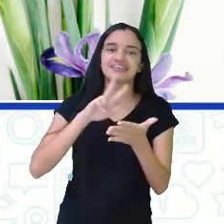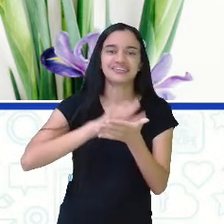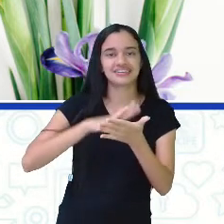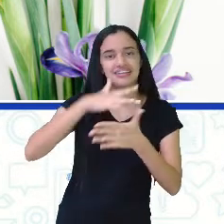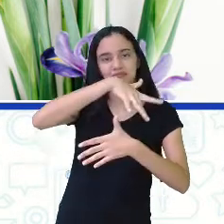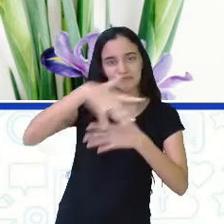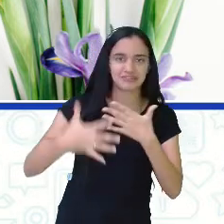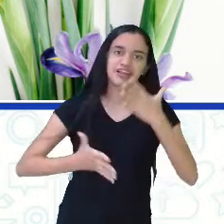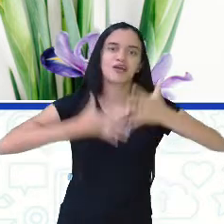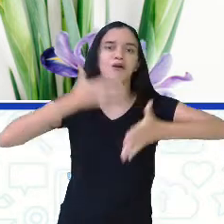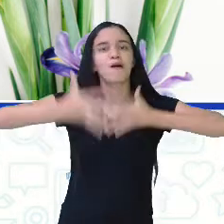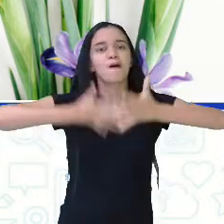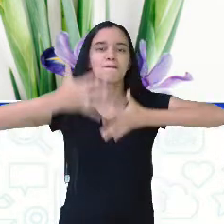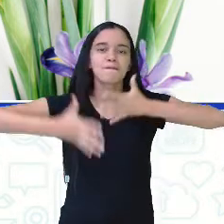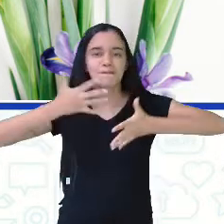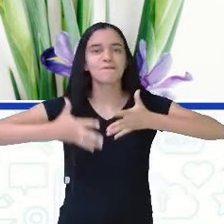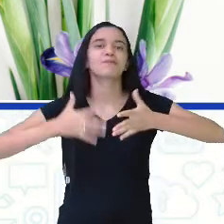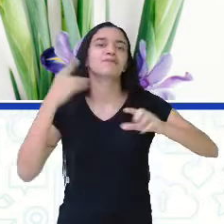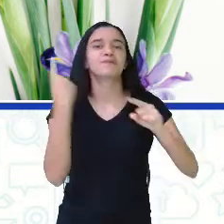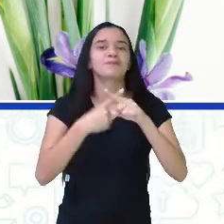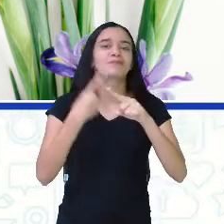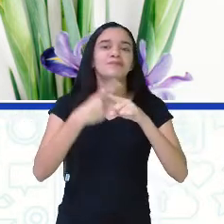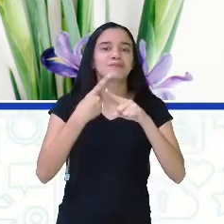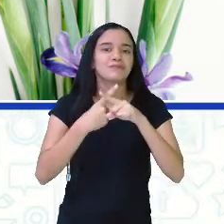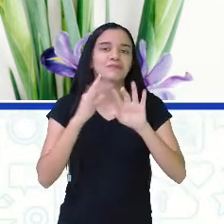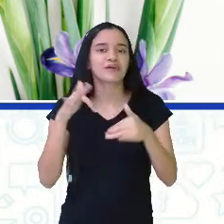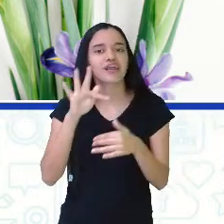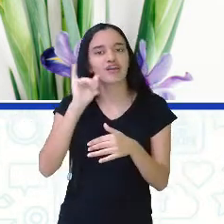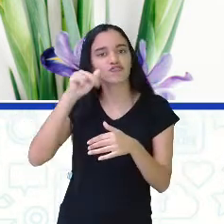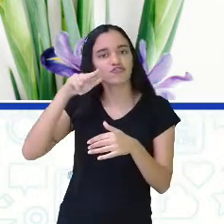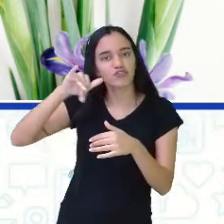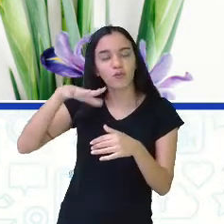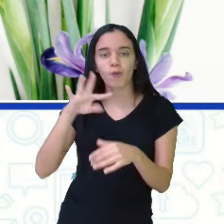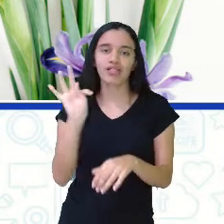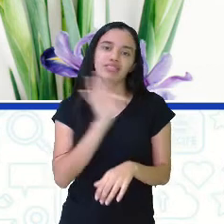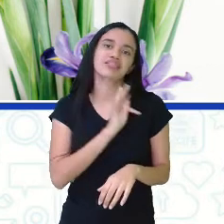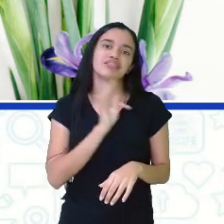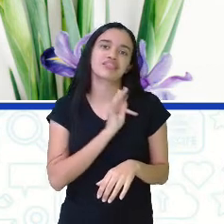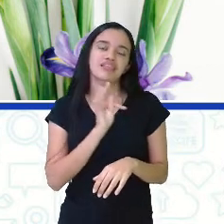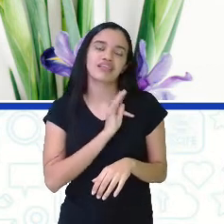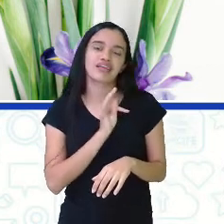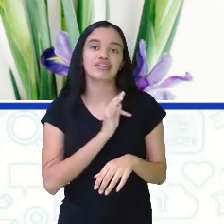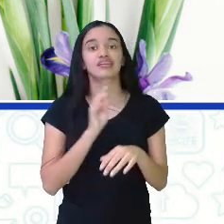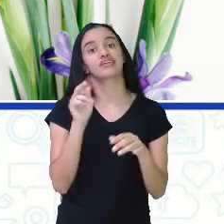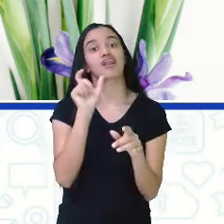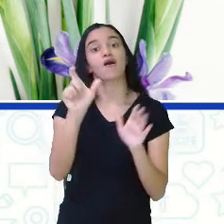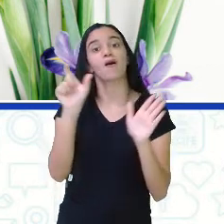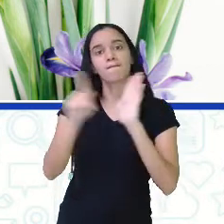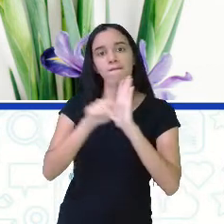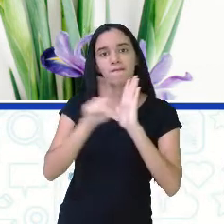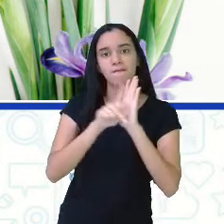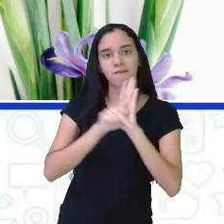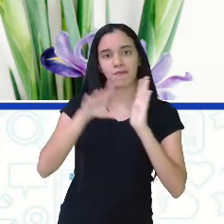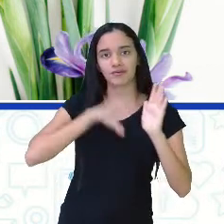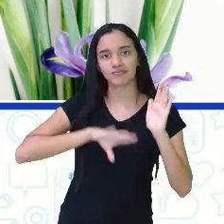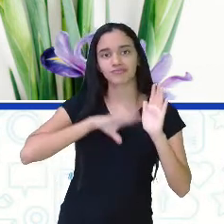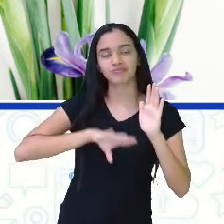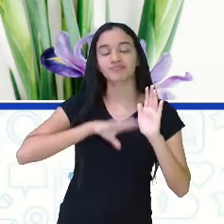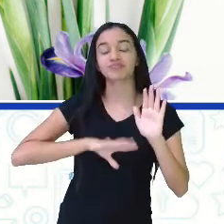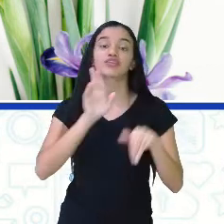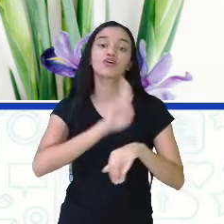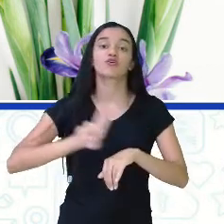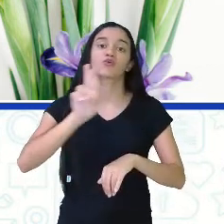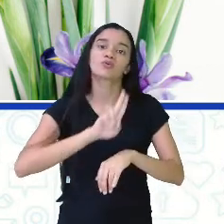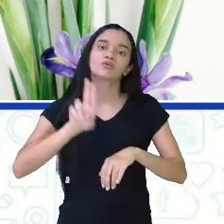né? Porque são figuras bem técnicas da língua portuguesa. Então, ó, era perito no uso